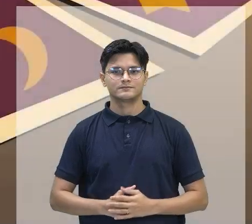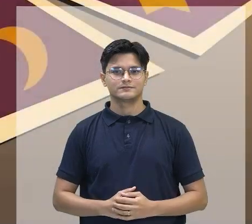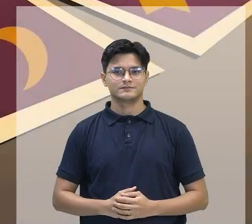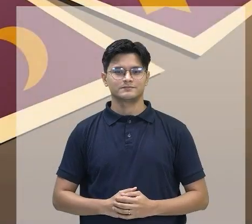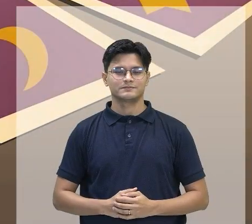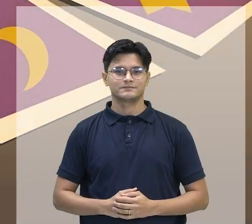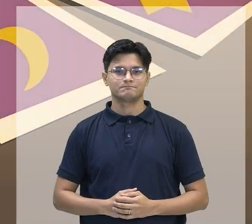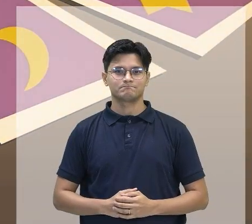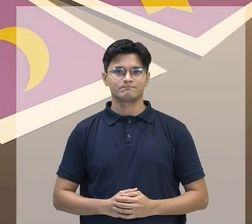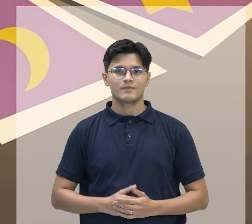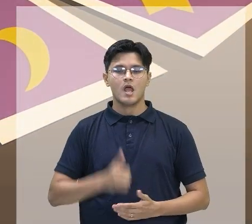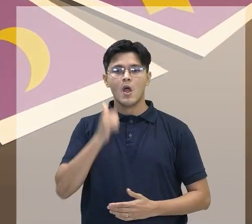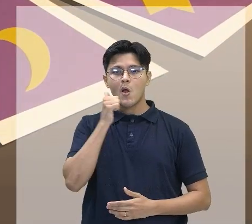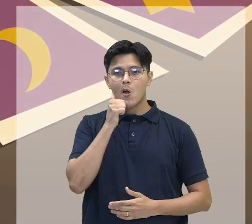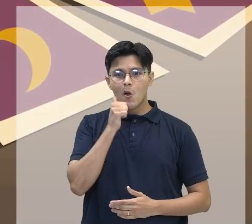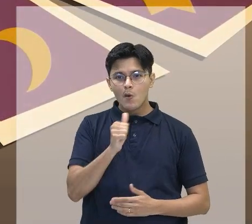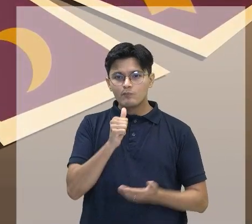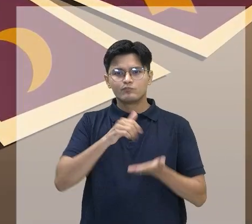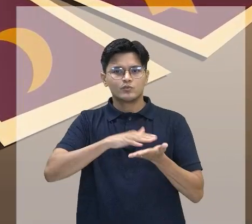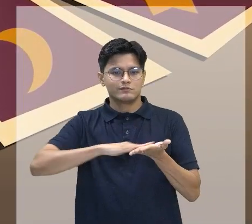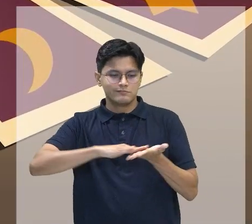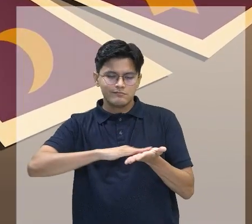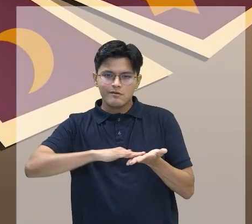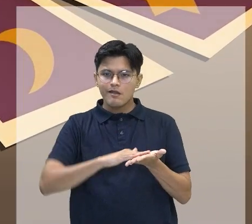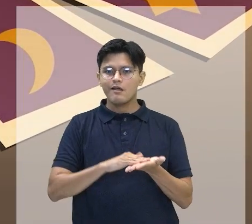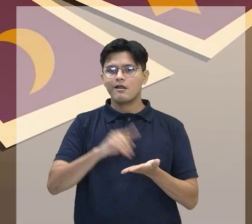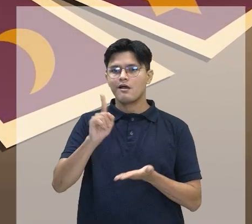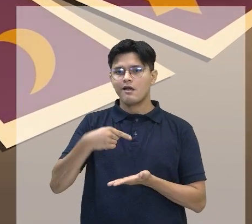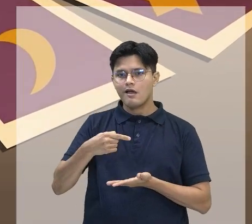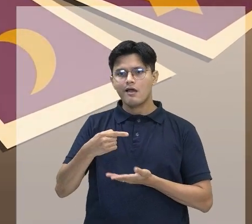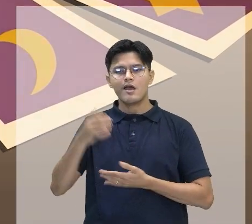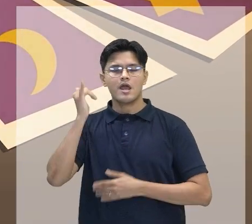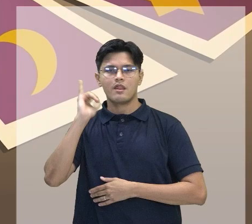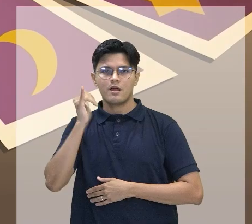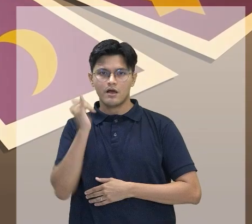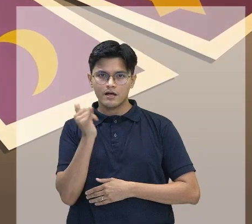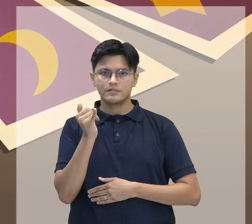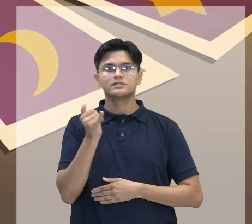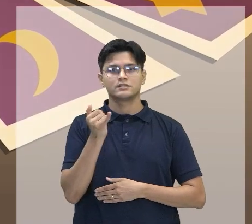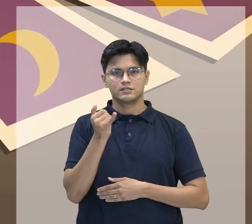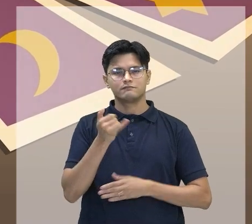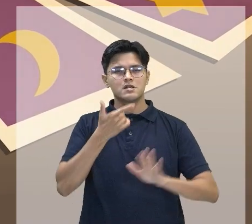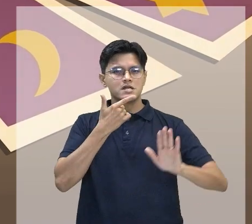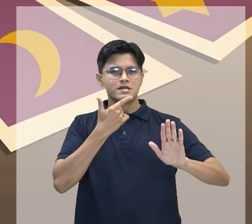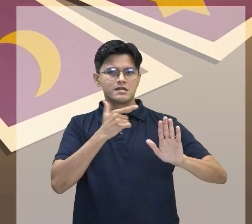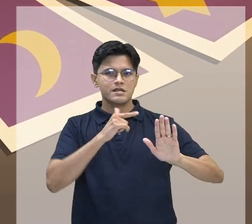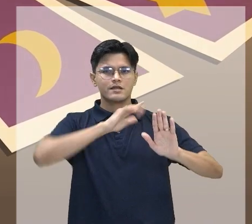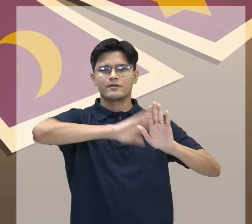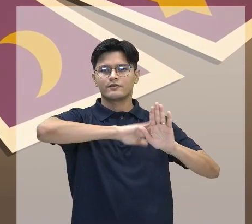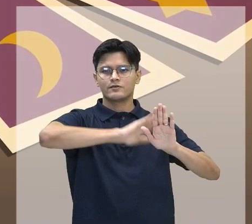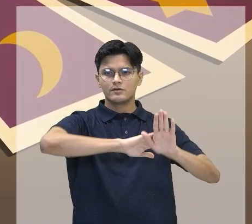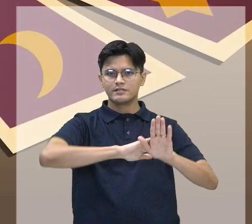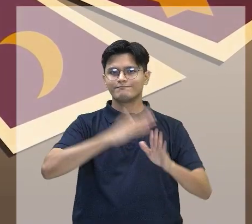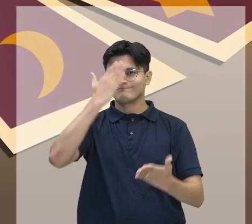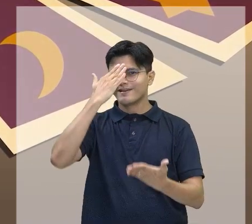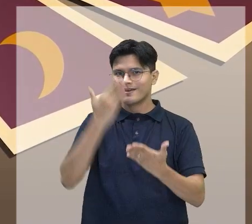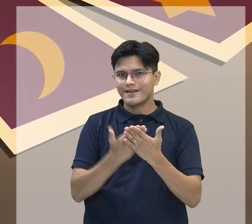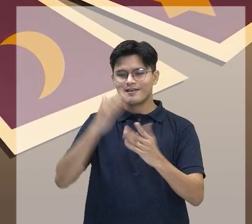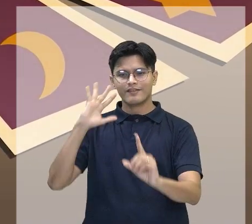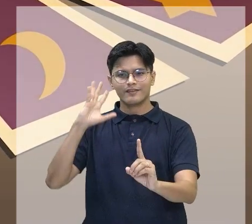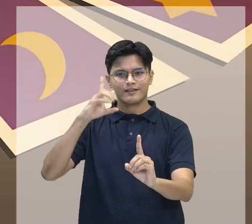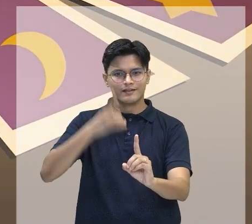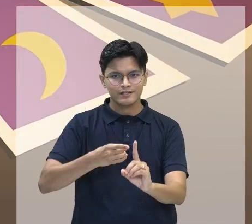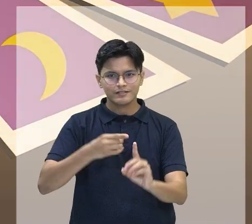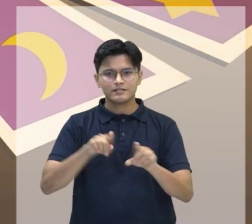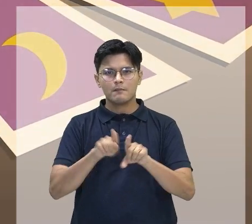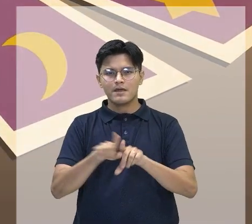A Cartomante é uma narrativa de ironias, de crenças no destino e de escolhas fatais. Um conto clássico de Machado